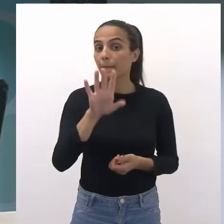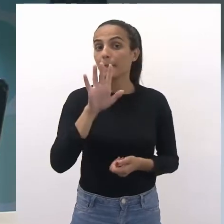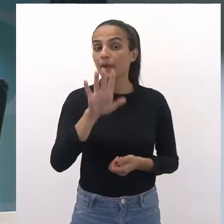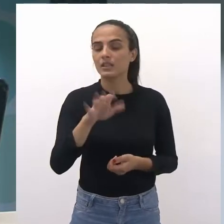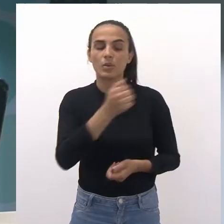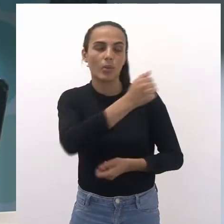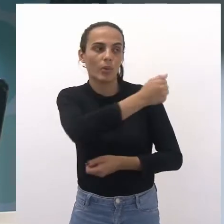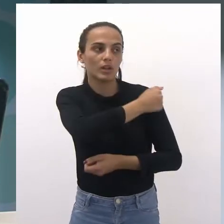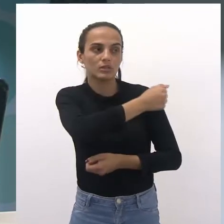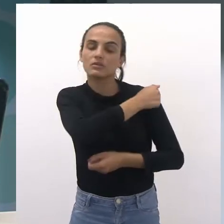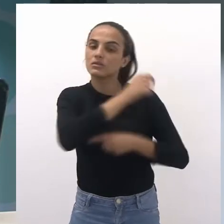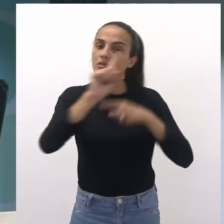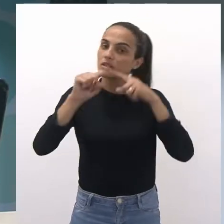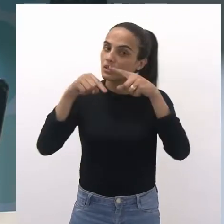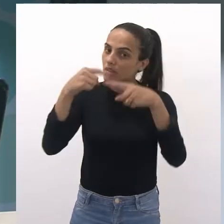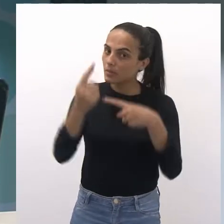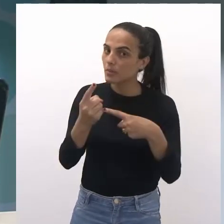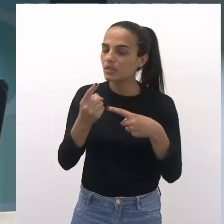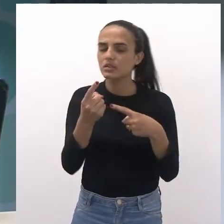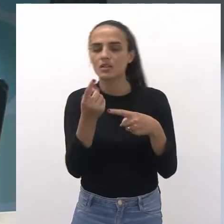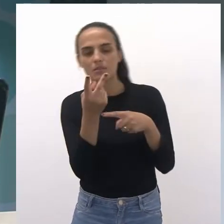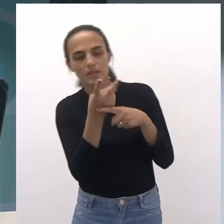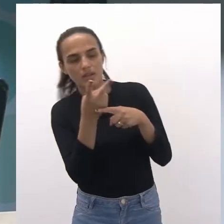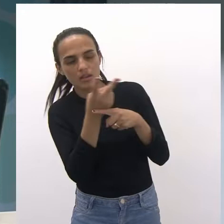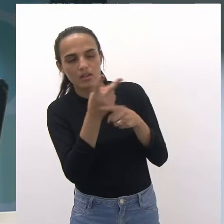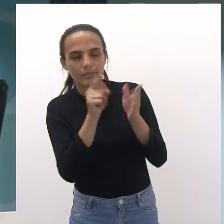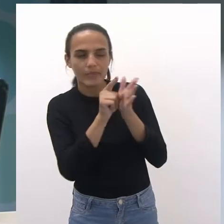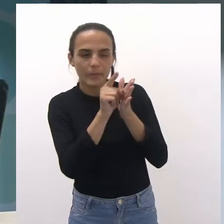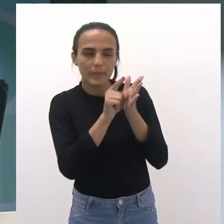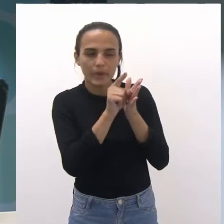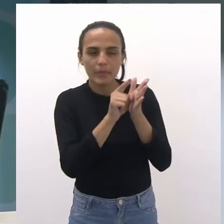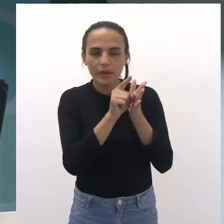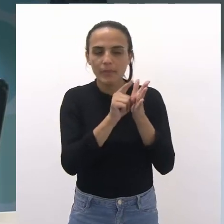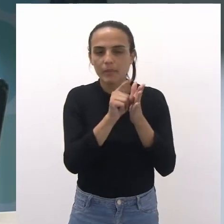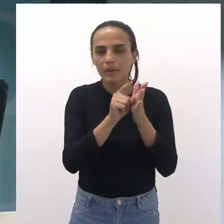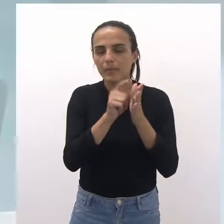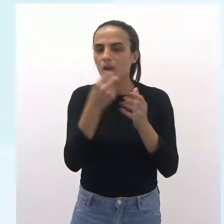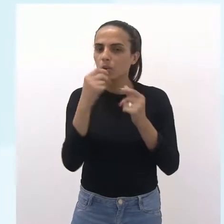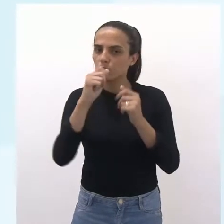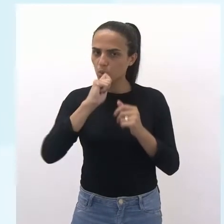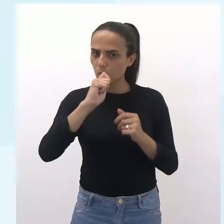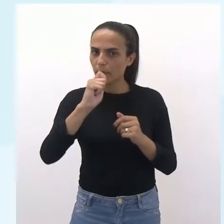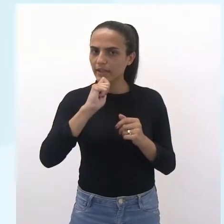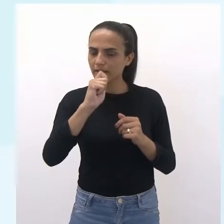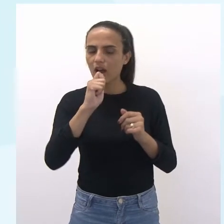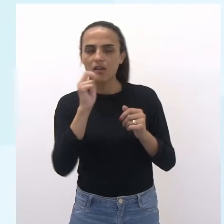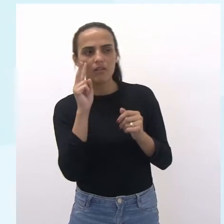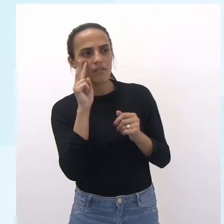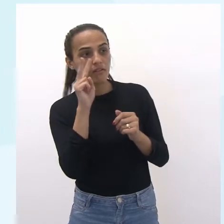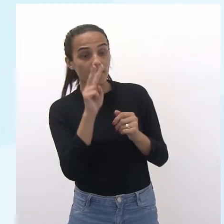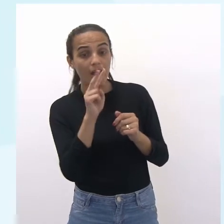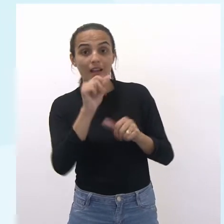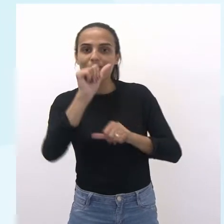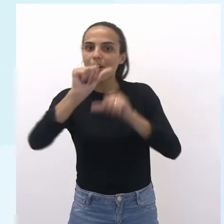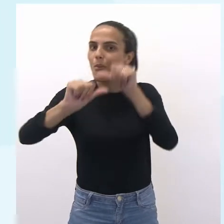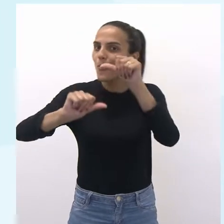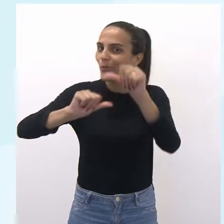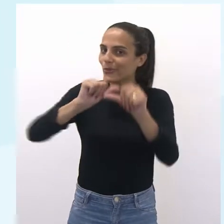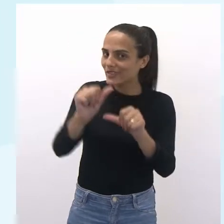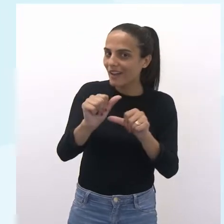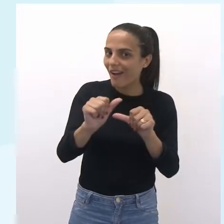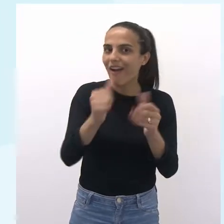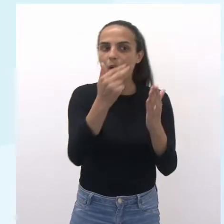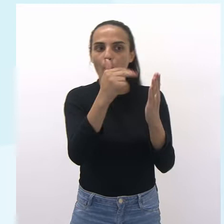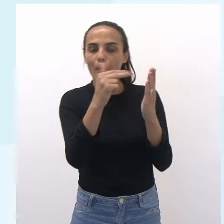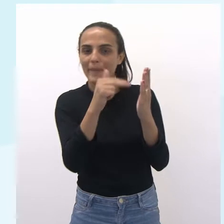aluno depois, quando ele faz a análise daquele documentário, ele vai transformar, né, aquela mensagem num conteúdo